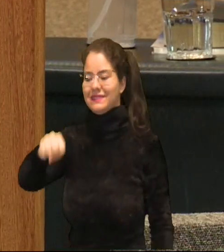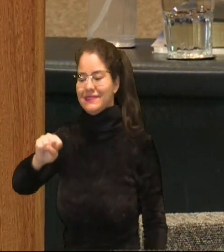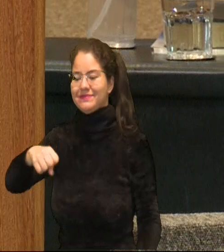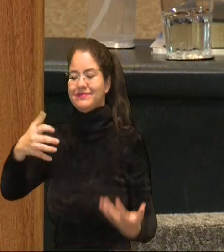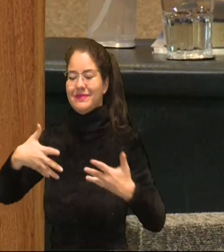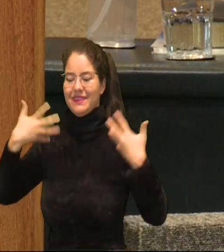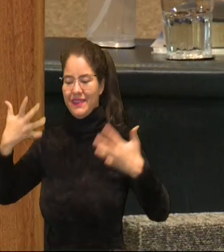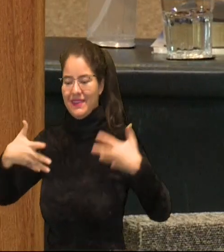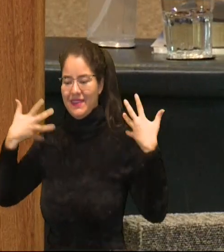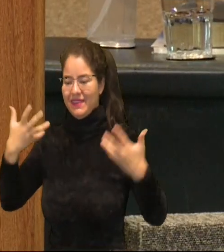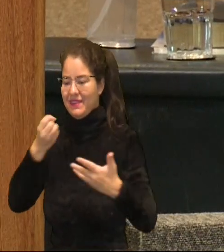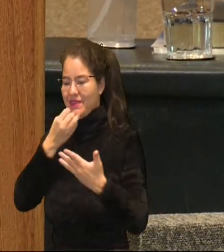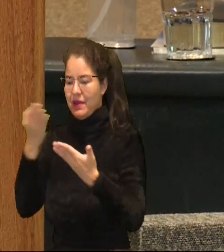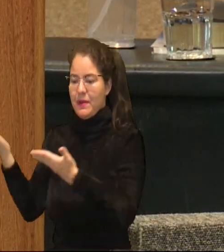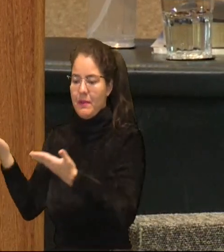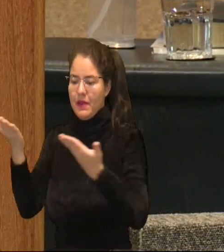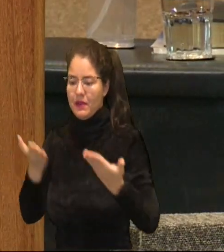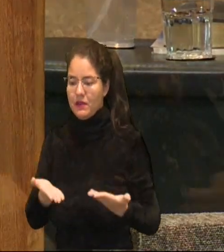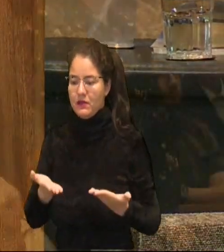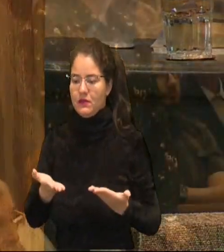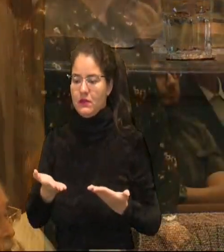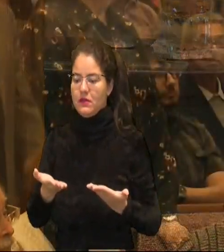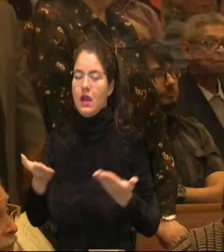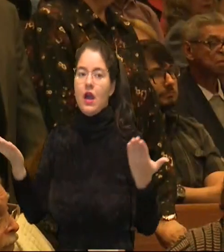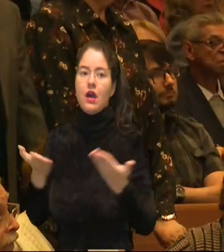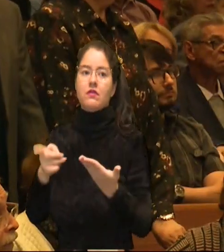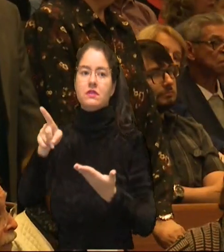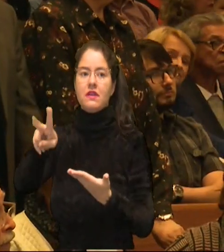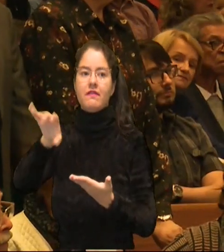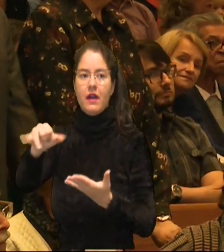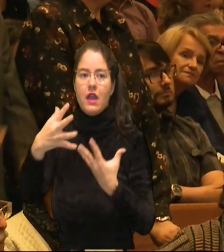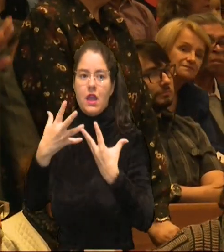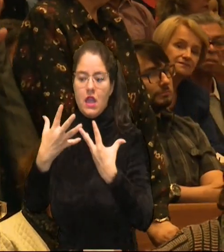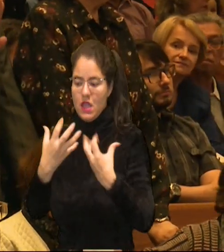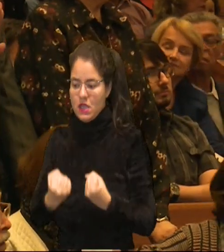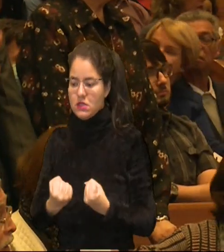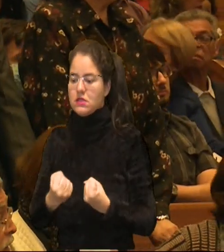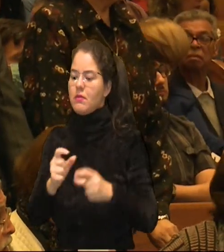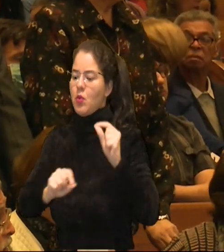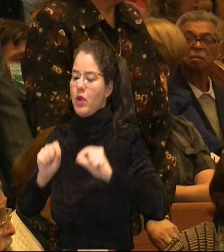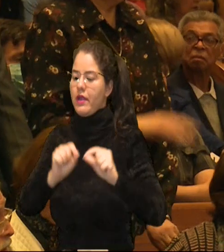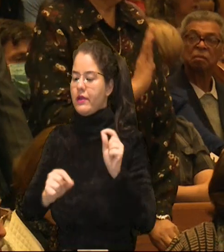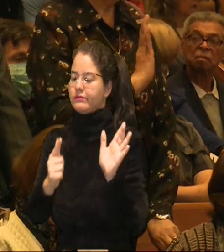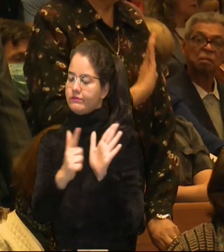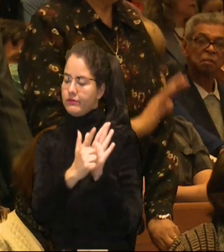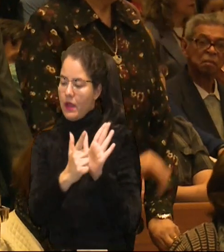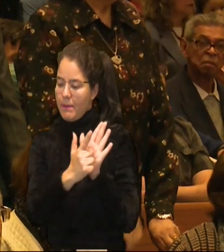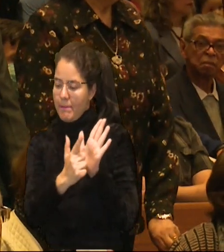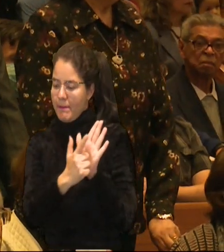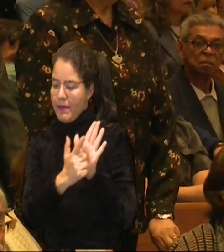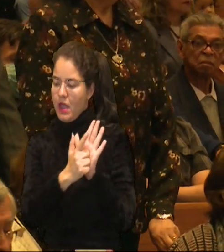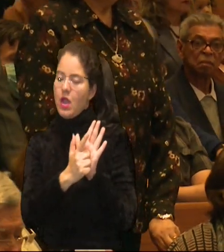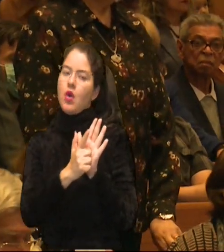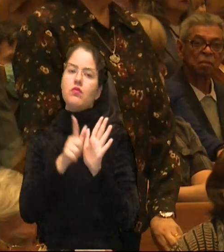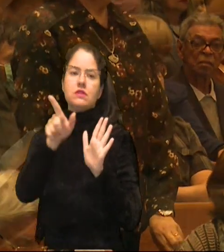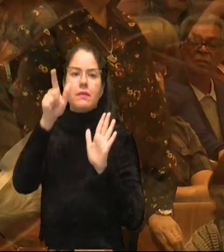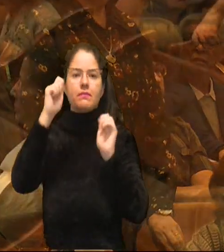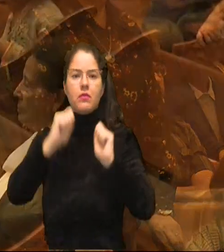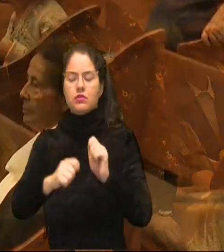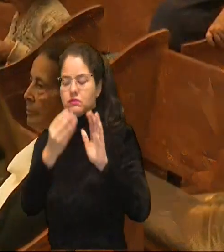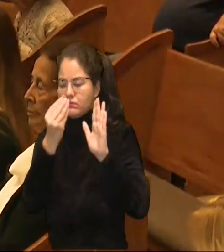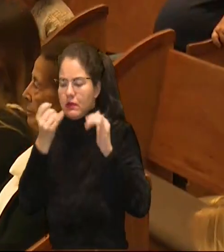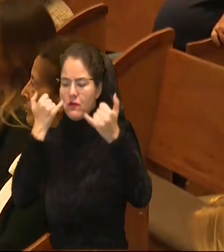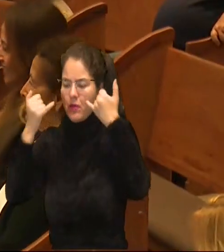alegria. Sejam muito bem-vindos. Vocês irão receber agora dos nossos introdutores um cartão, onde vocês poderão colocar